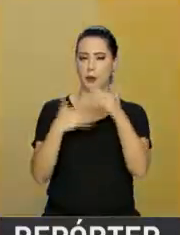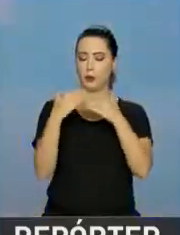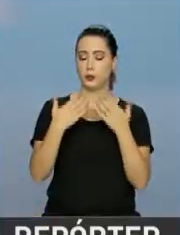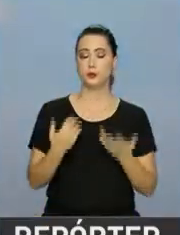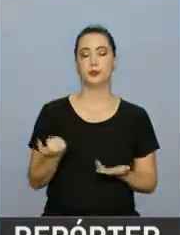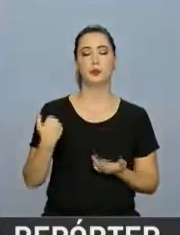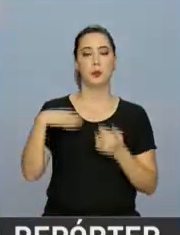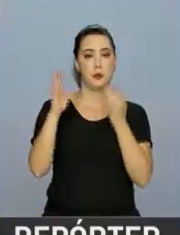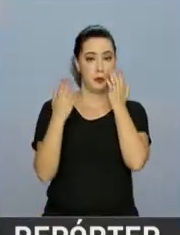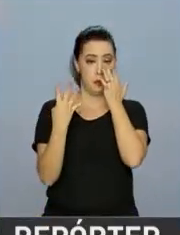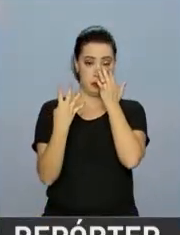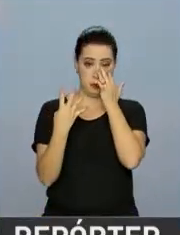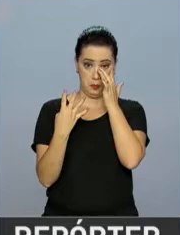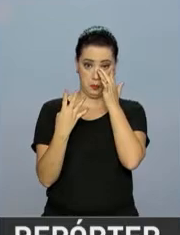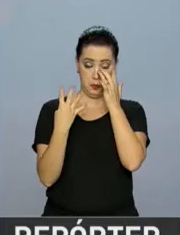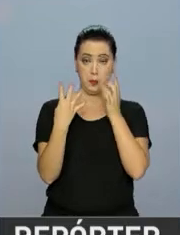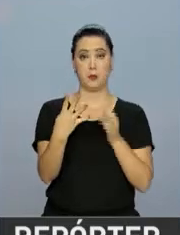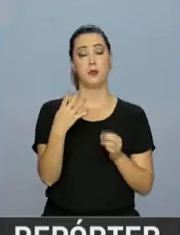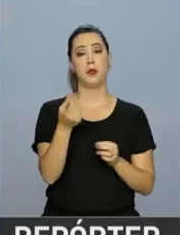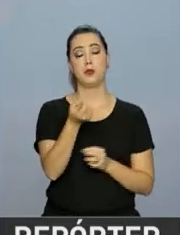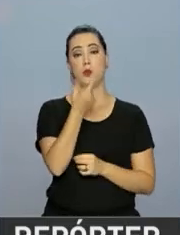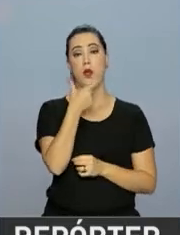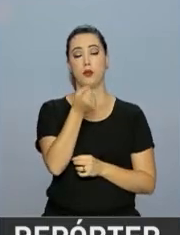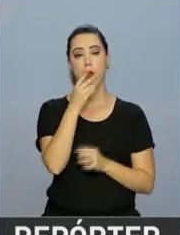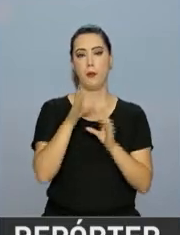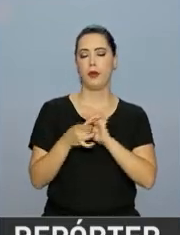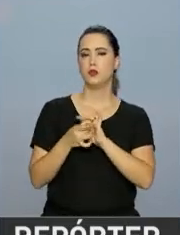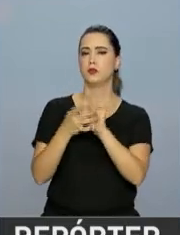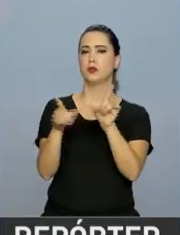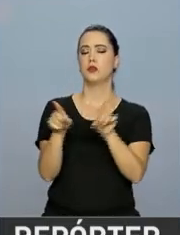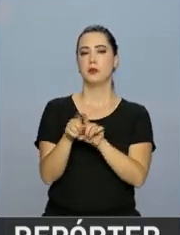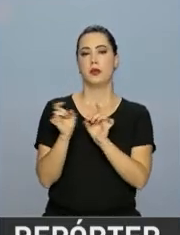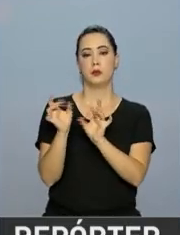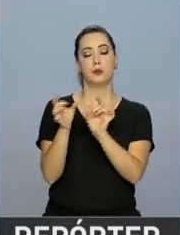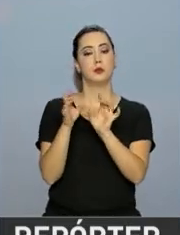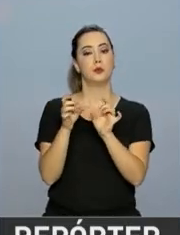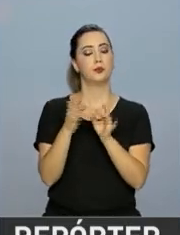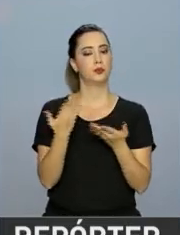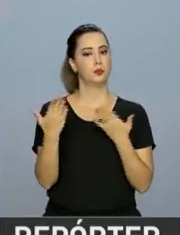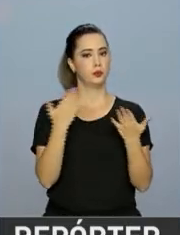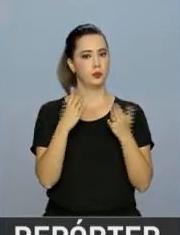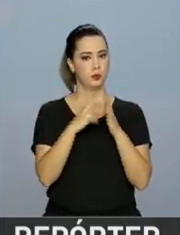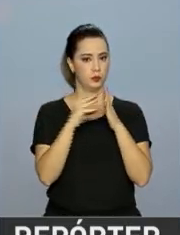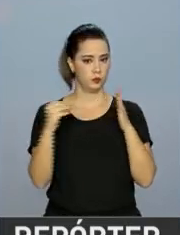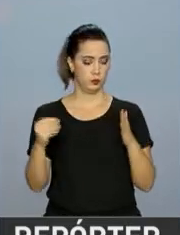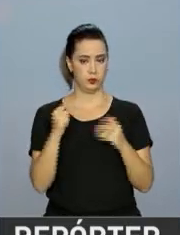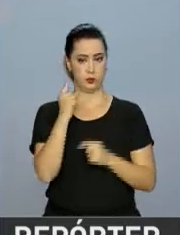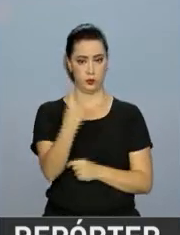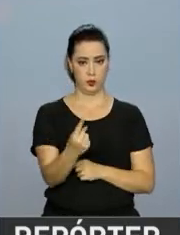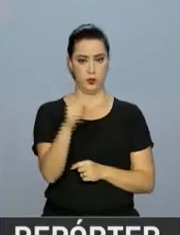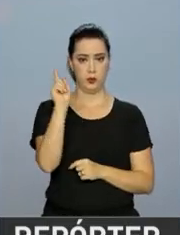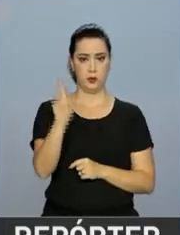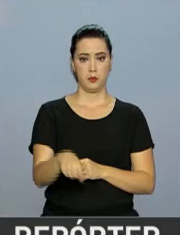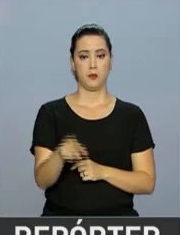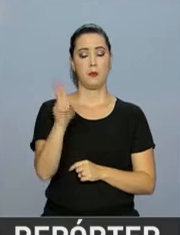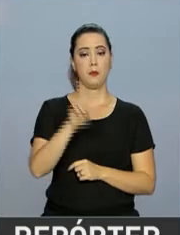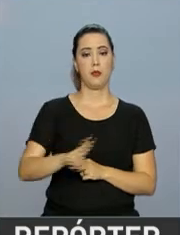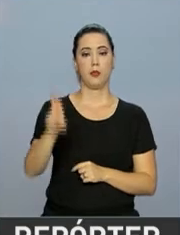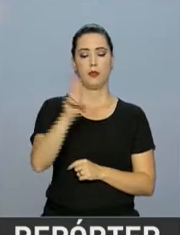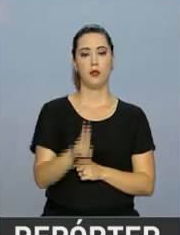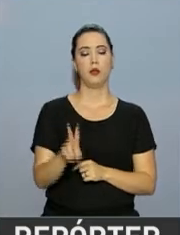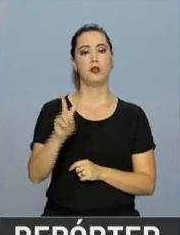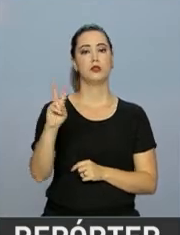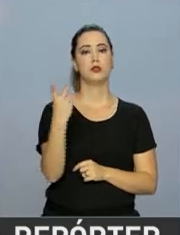mais quatro medicamentos foram liberados para comercialização na forma de genéricos um deles é usado no tratamento